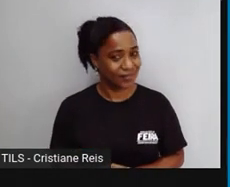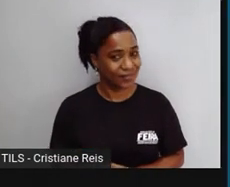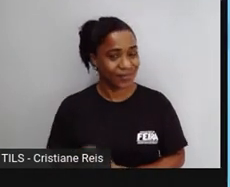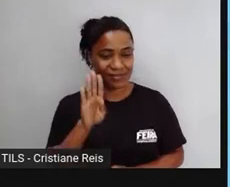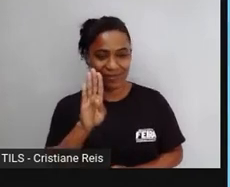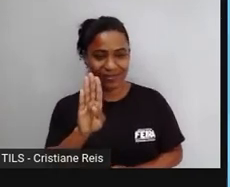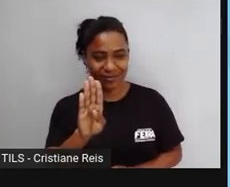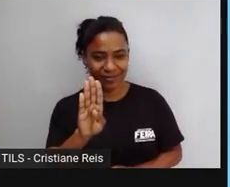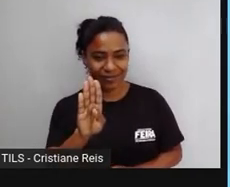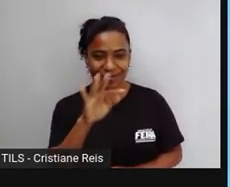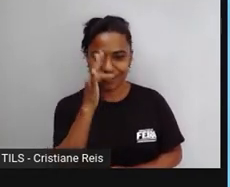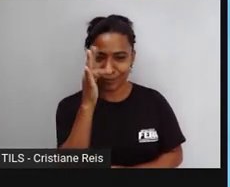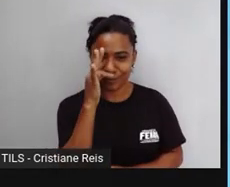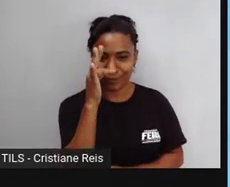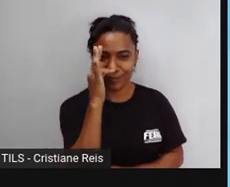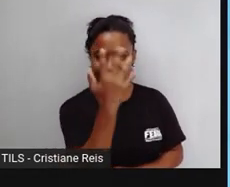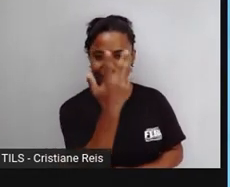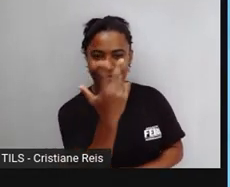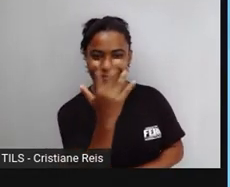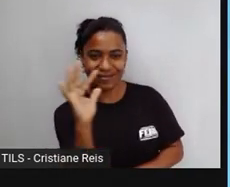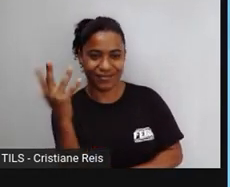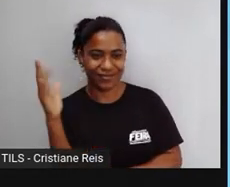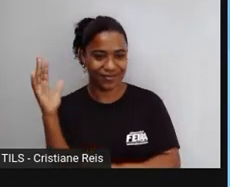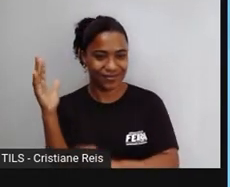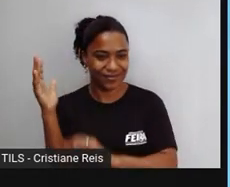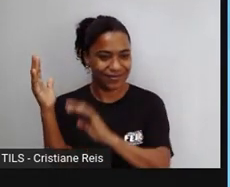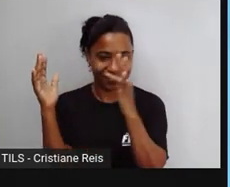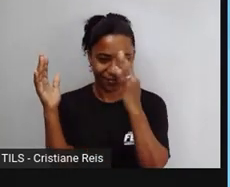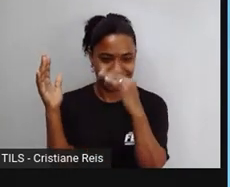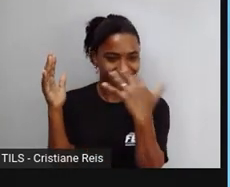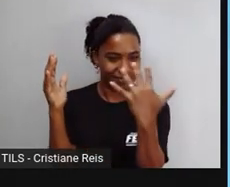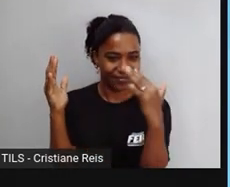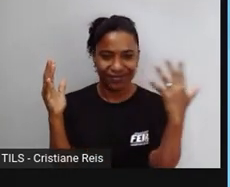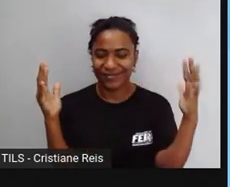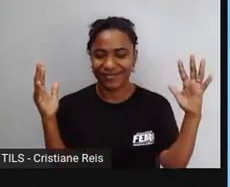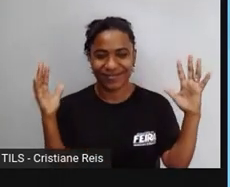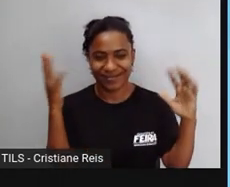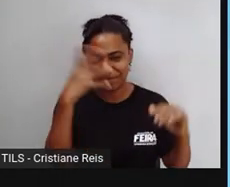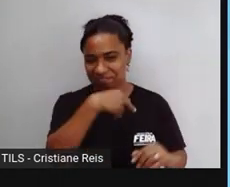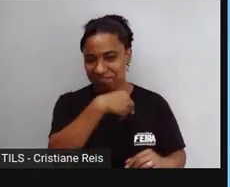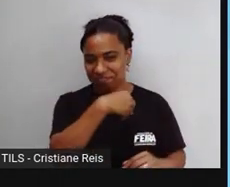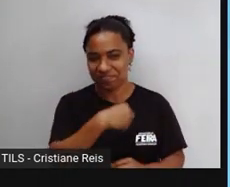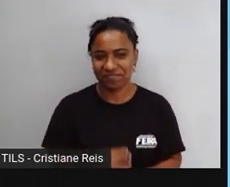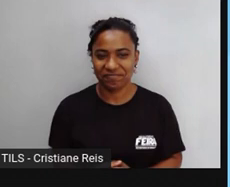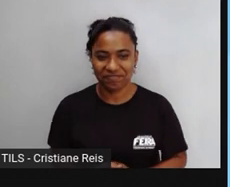garden, it's a beautiful garden. É um jardim muito bonito.